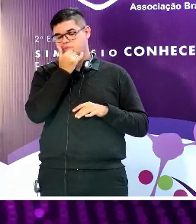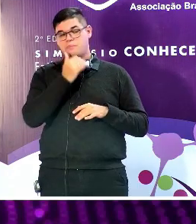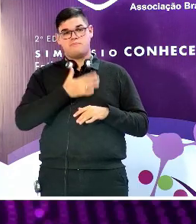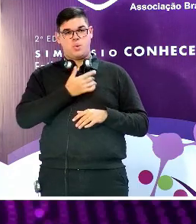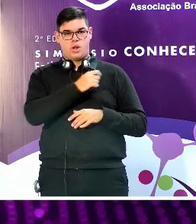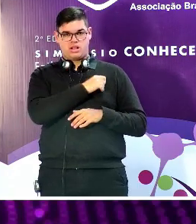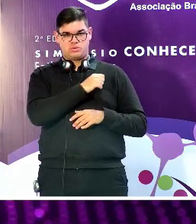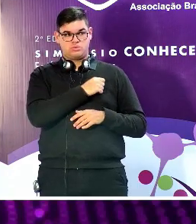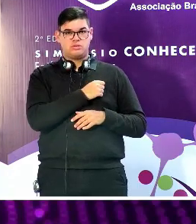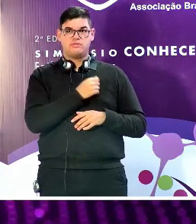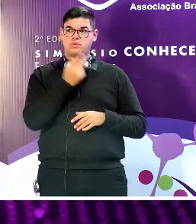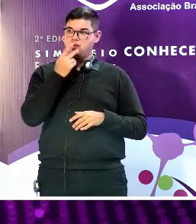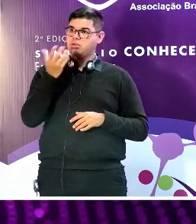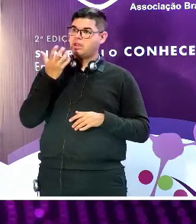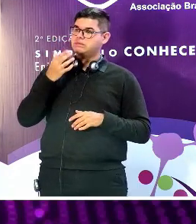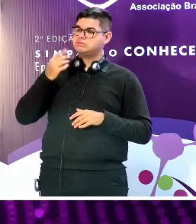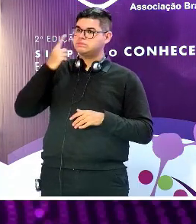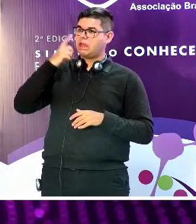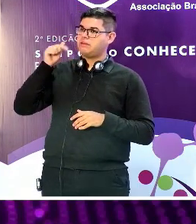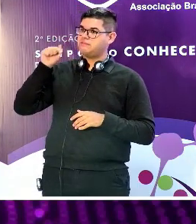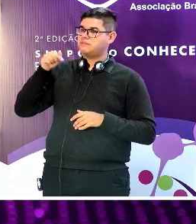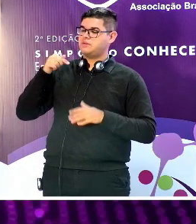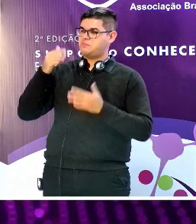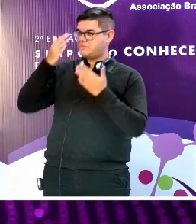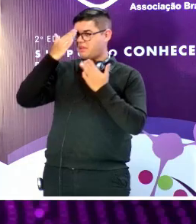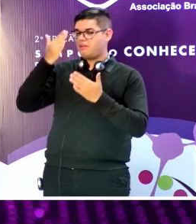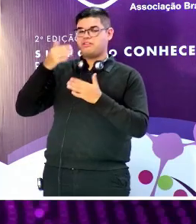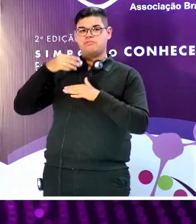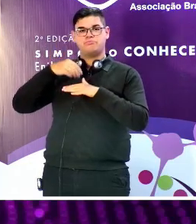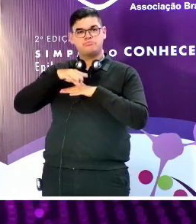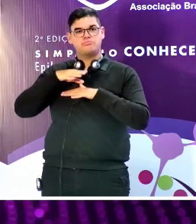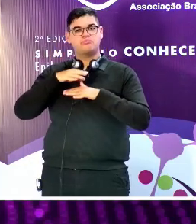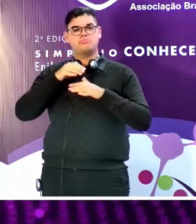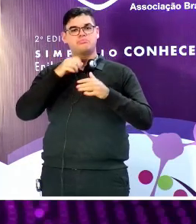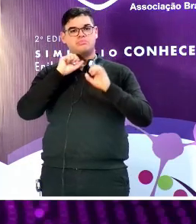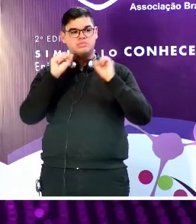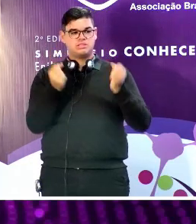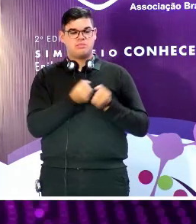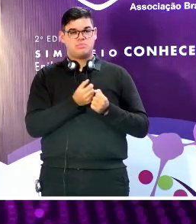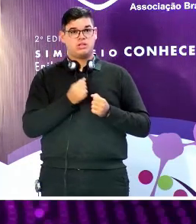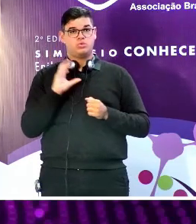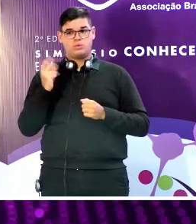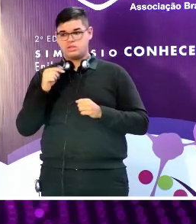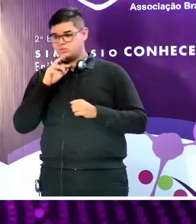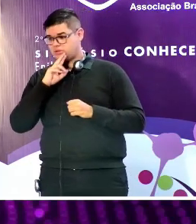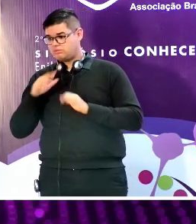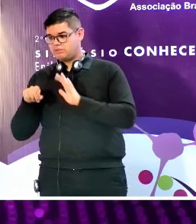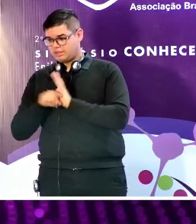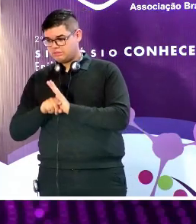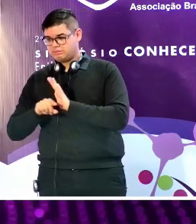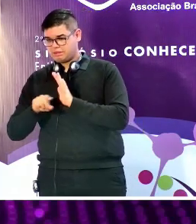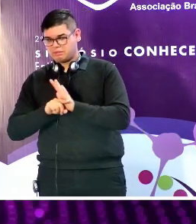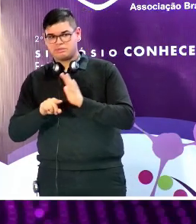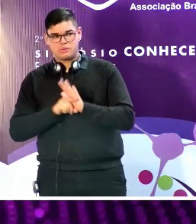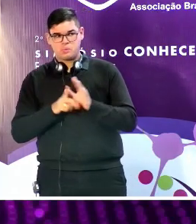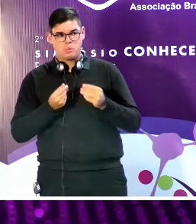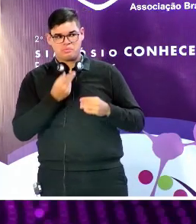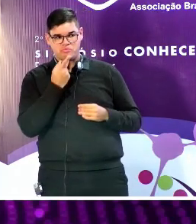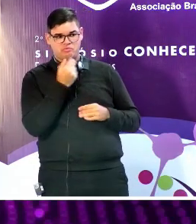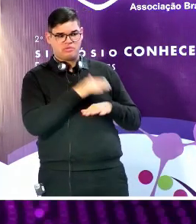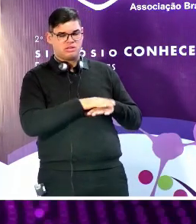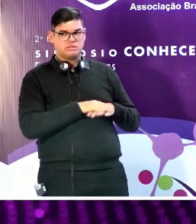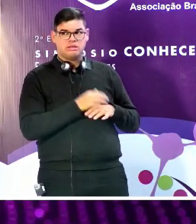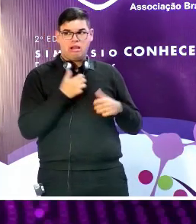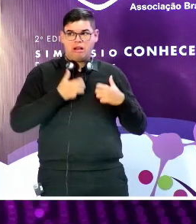canais iônicos para cálcio. E aí a gente teve bons resultados